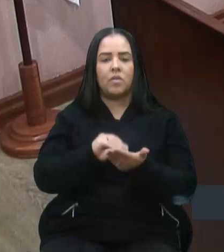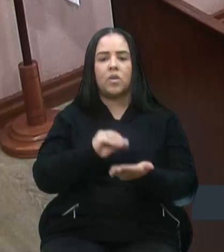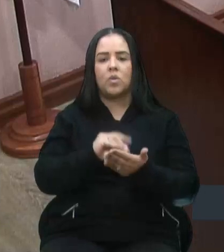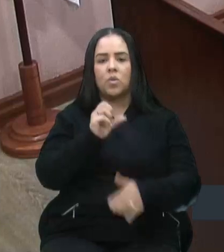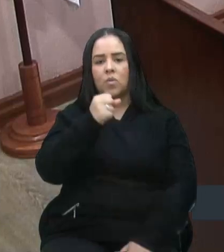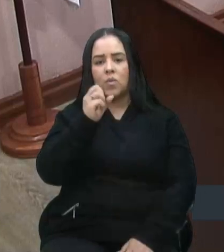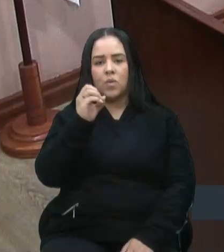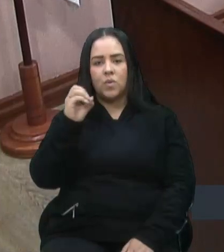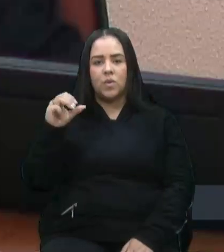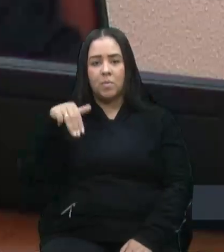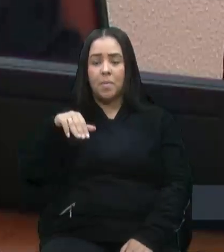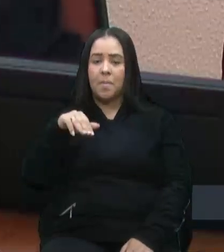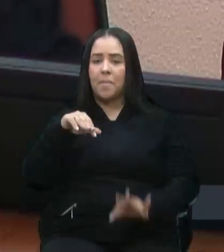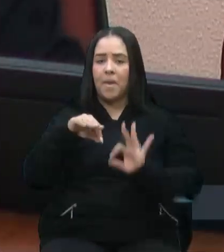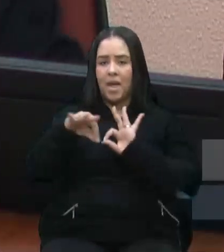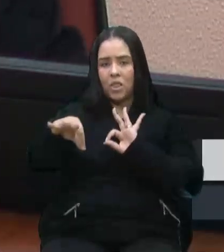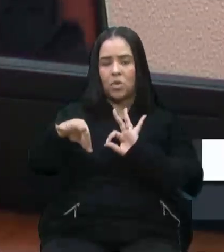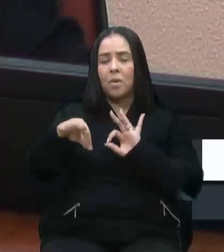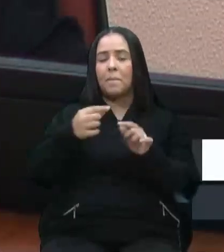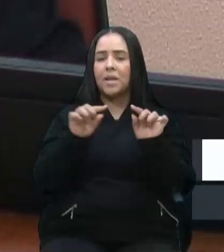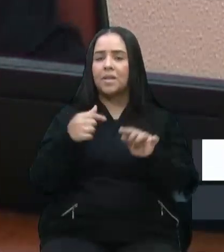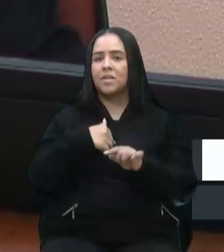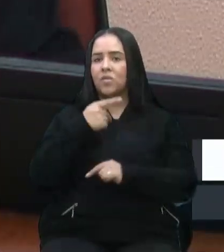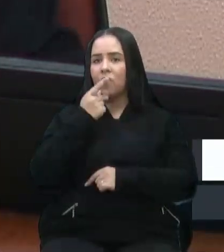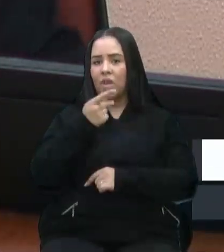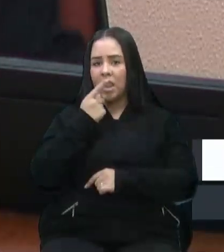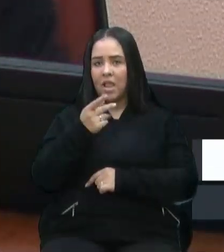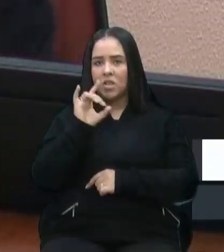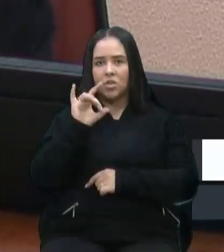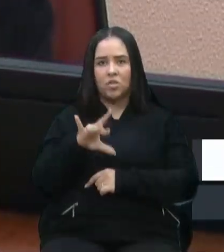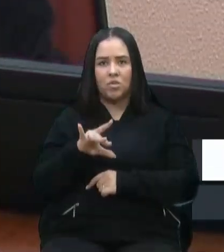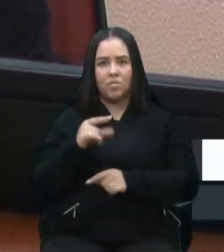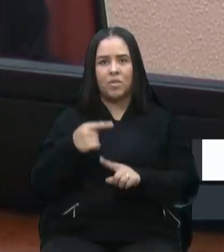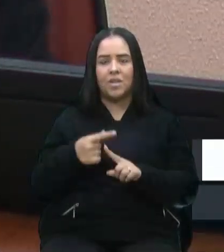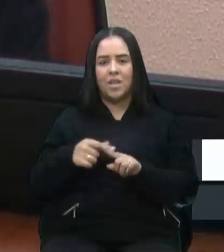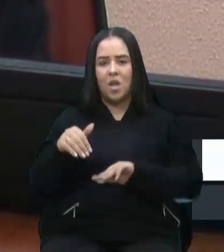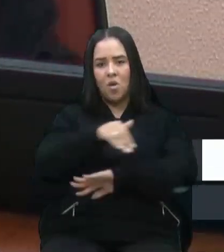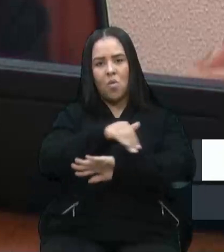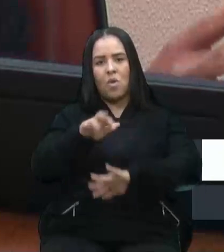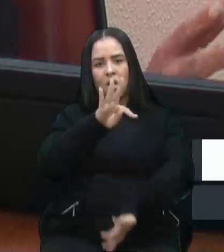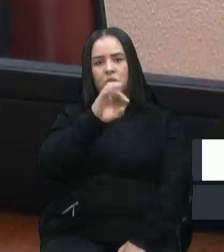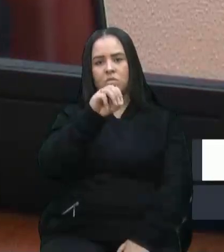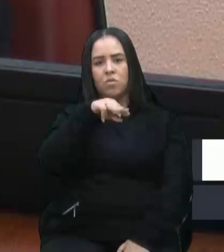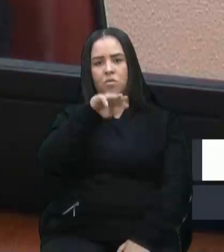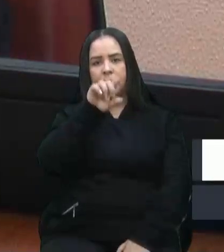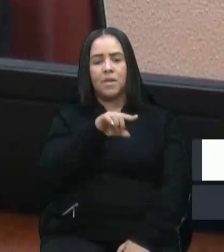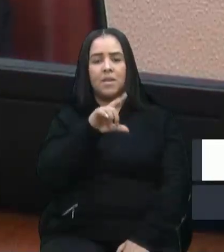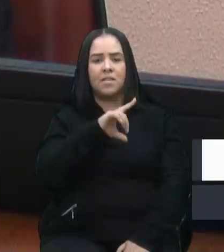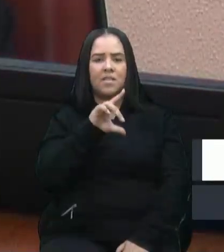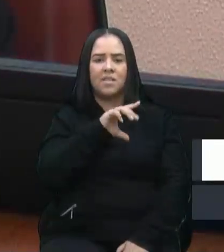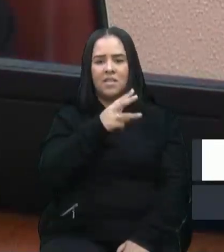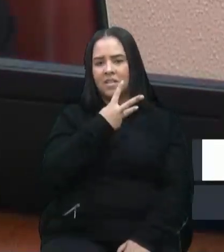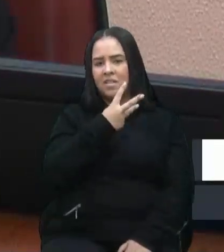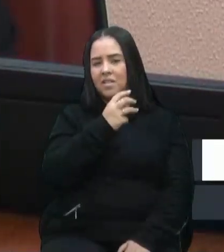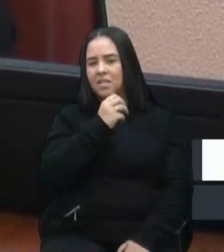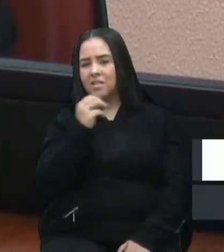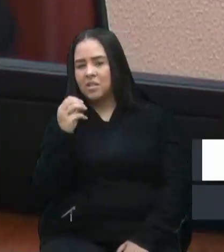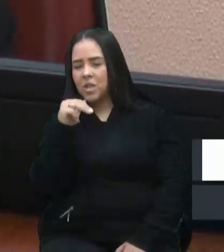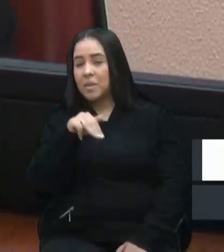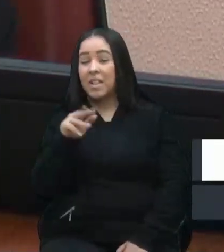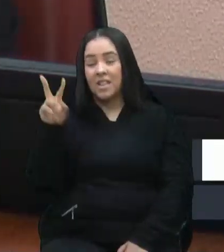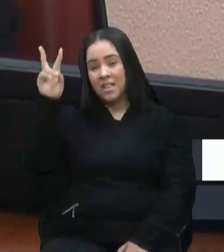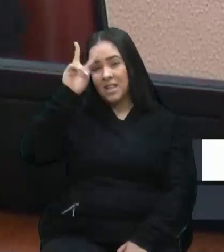grande necessidade, mas eu só vou deixar relatado. A Rua da Tomé, que dá uns 300 metros de pavimentação.